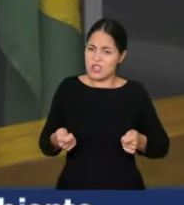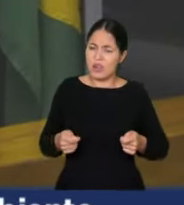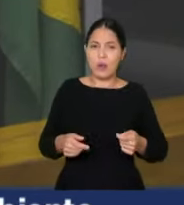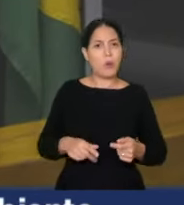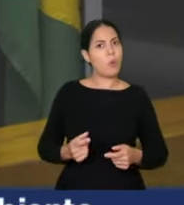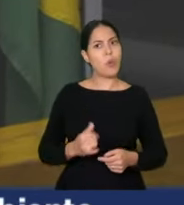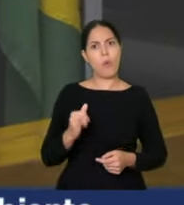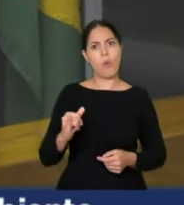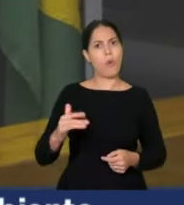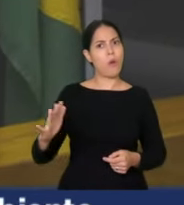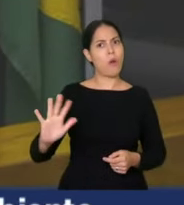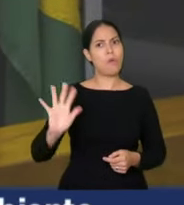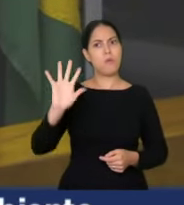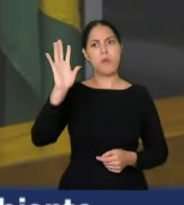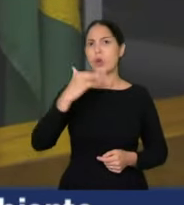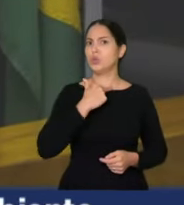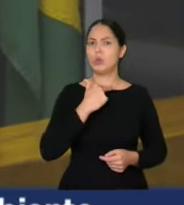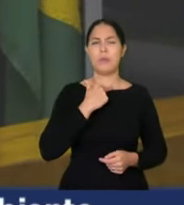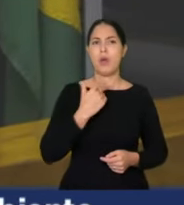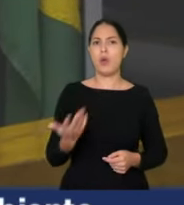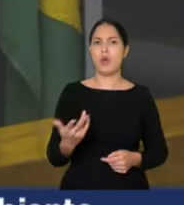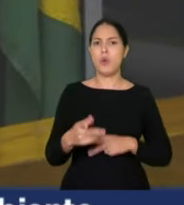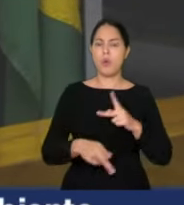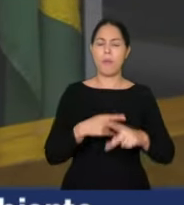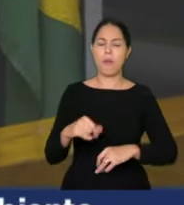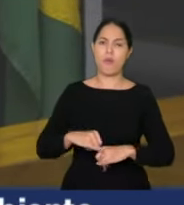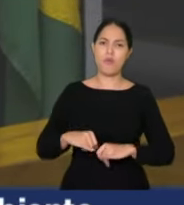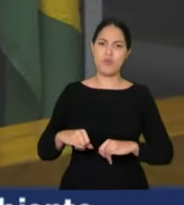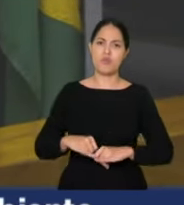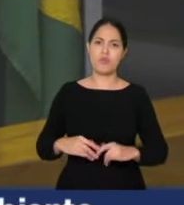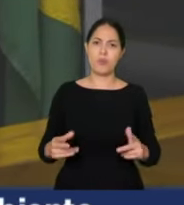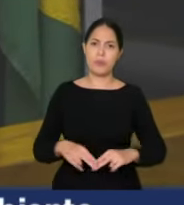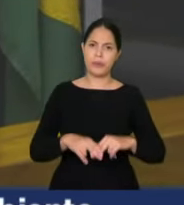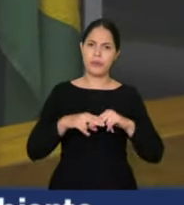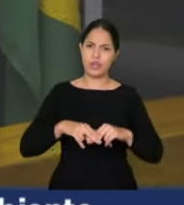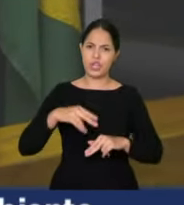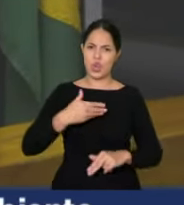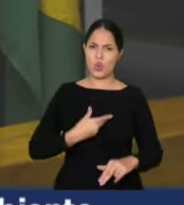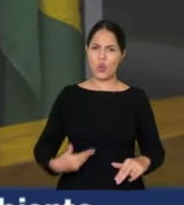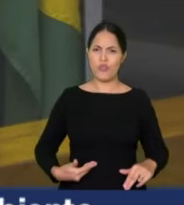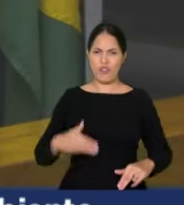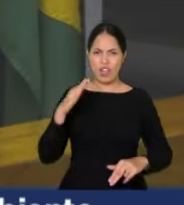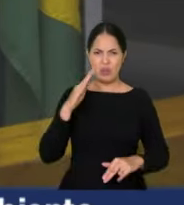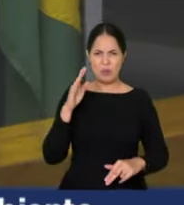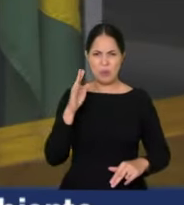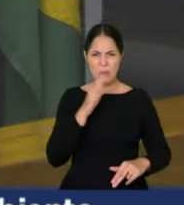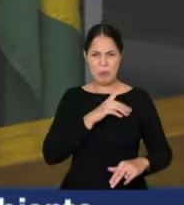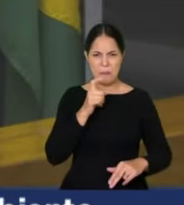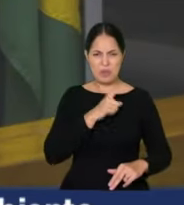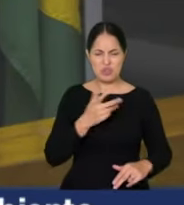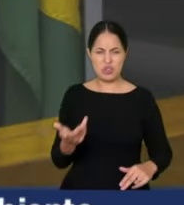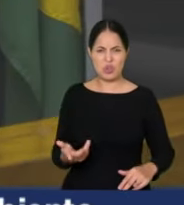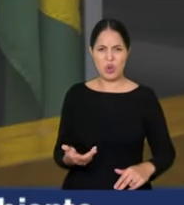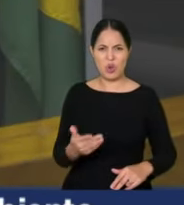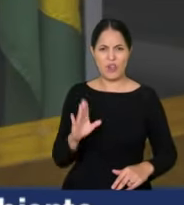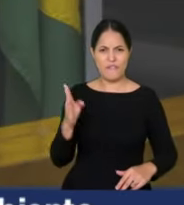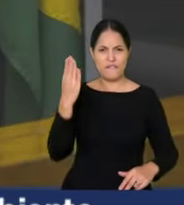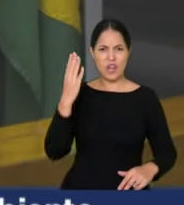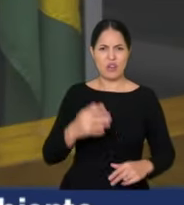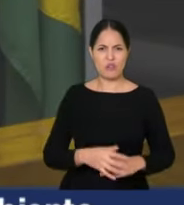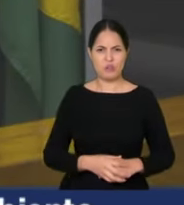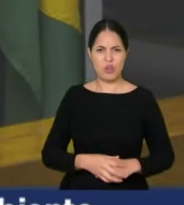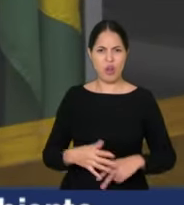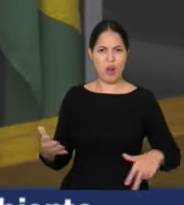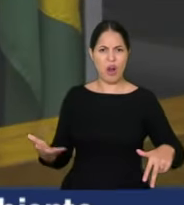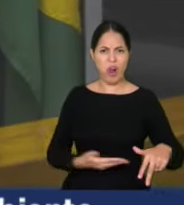ainda mais com as mazelas de um governo mentiroso, falso, entreguista e ladrão.